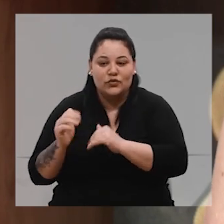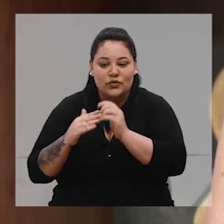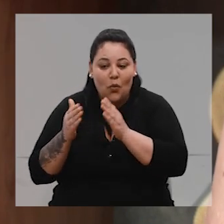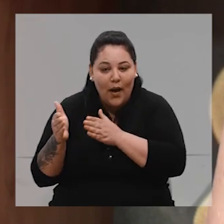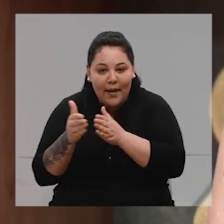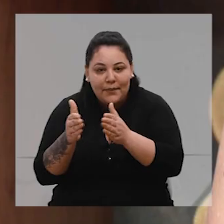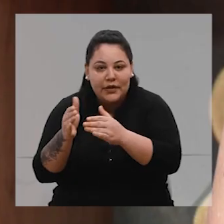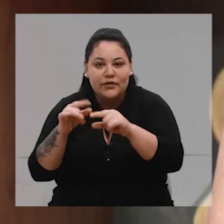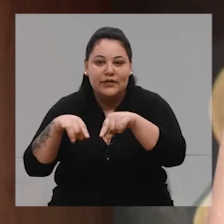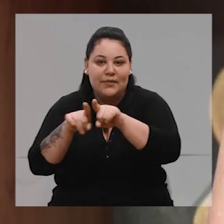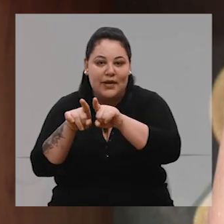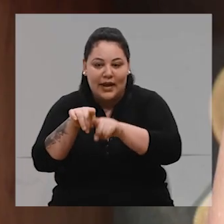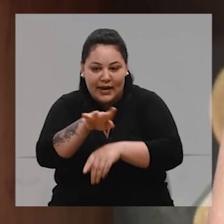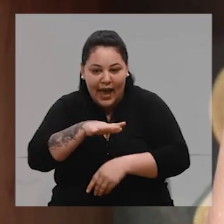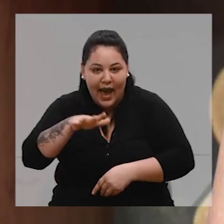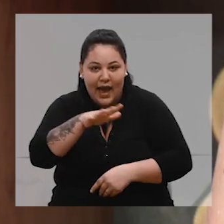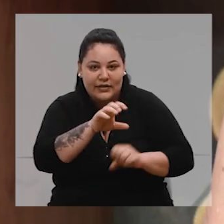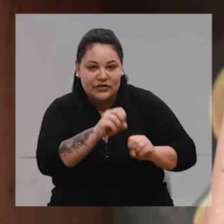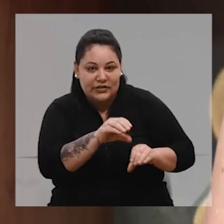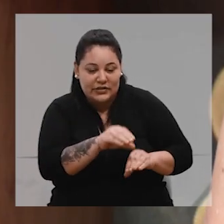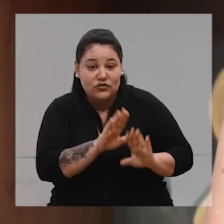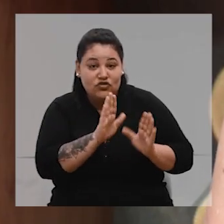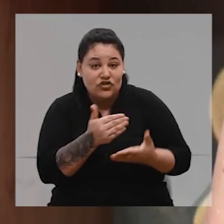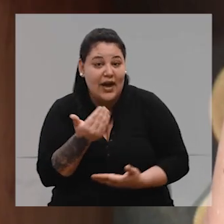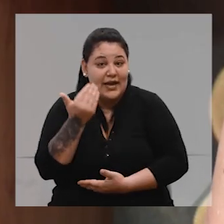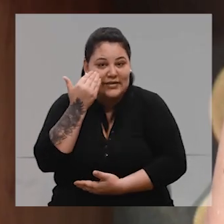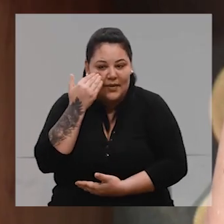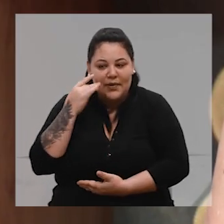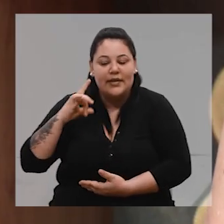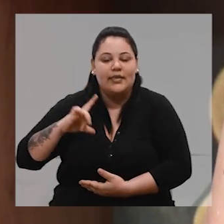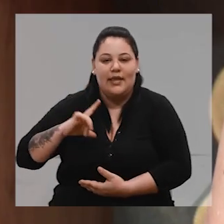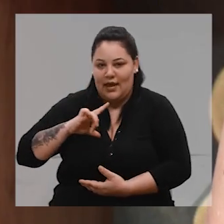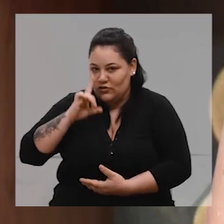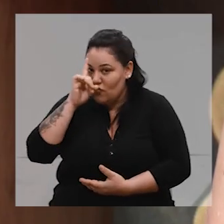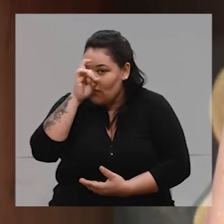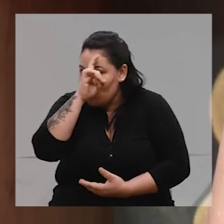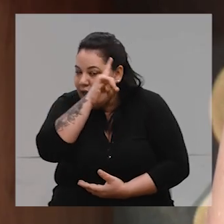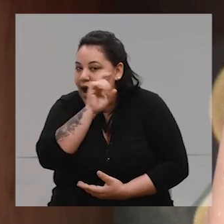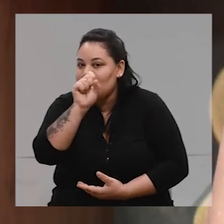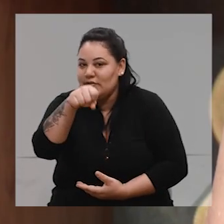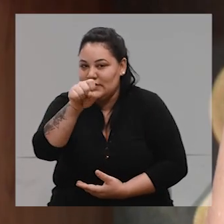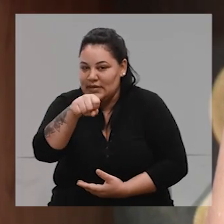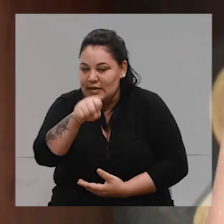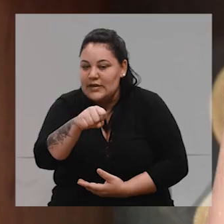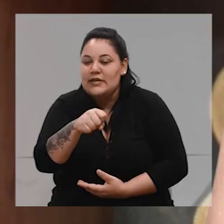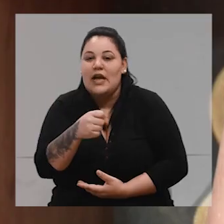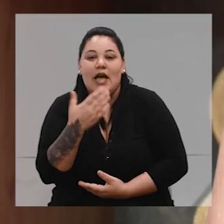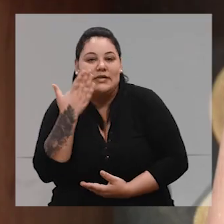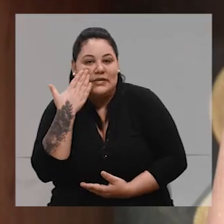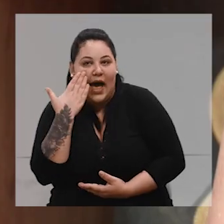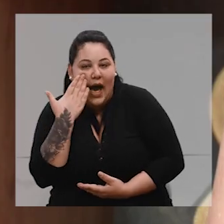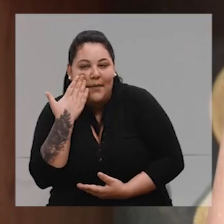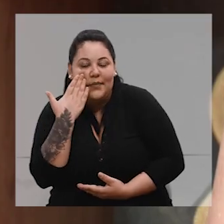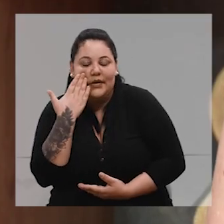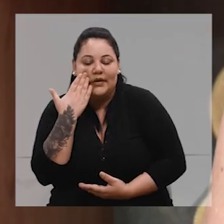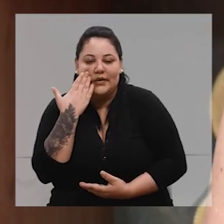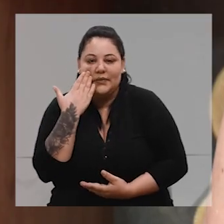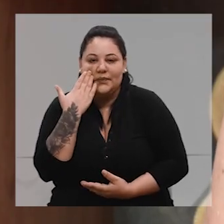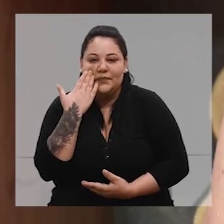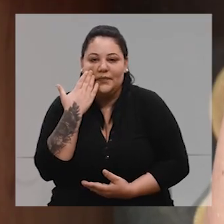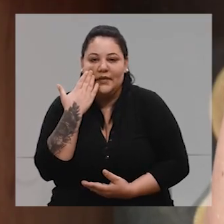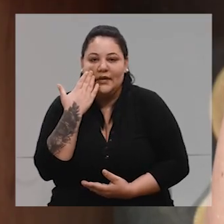ensinar e ajudar eles a construir a caminhada deles na educação. A gente sabe que eles têm as dificuldades, a gente sabe